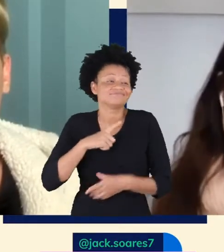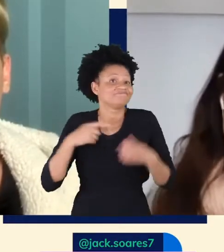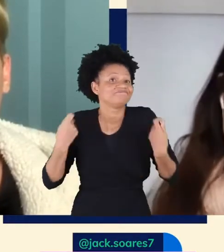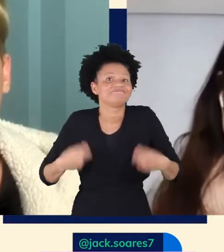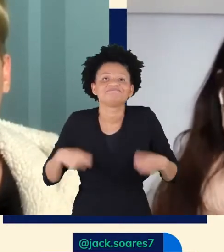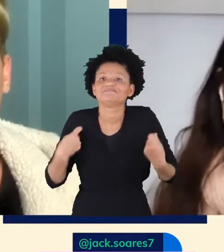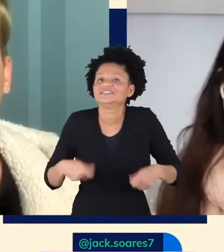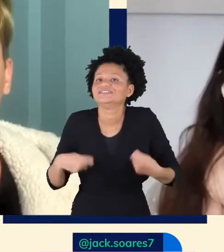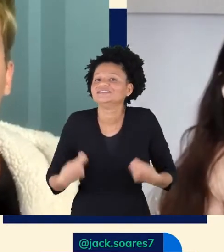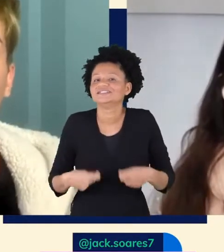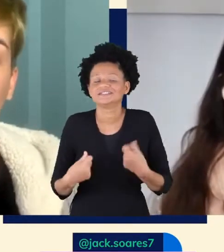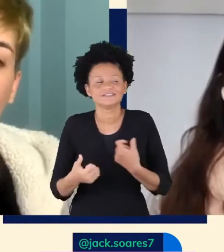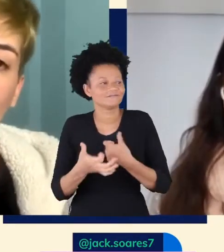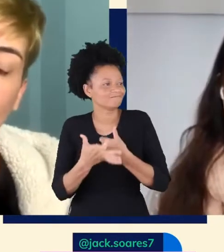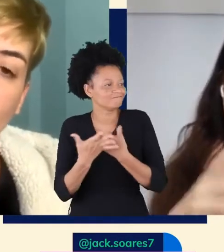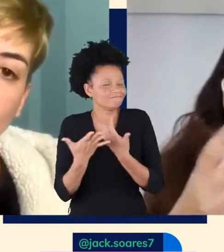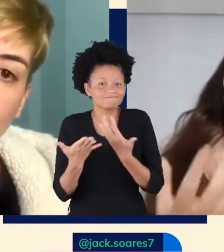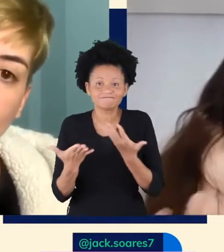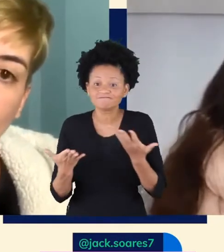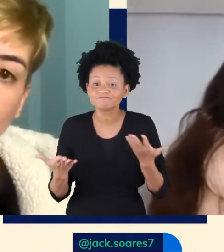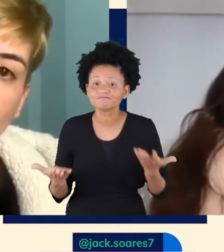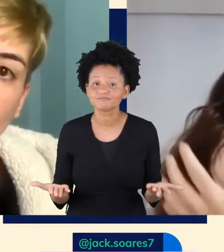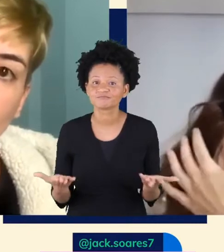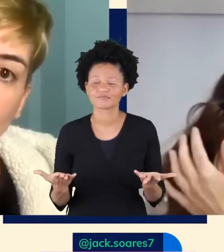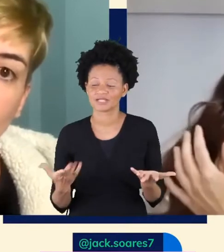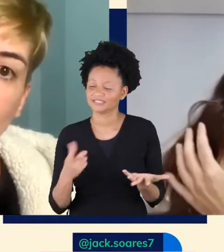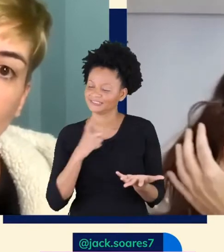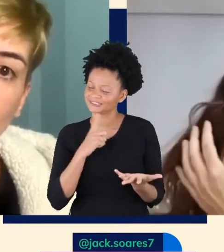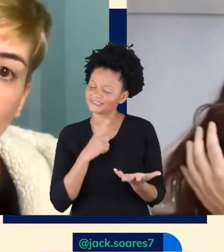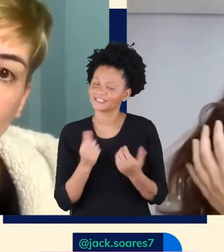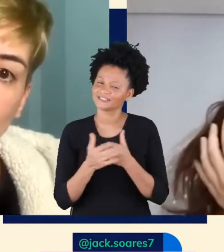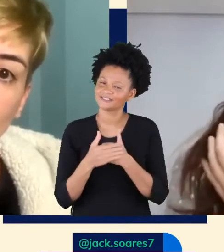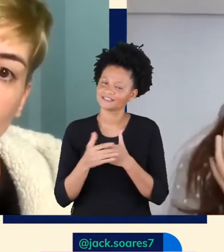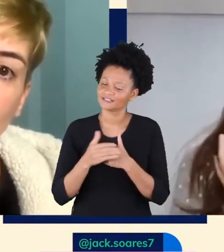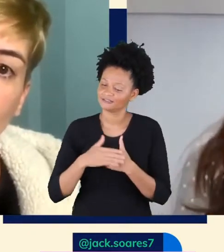tão sozinha e ela tem tanta necessidade